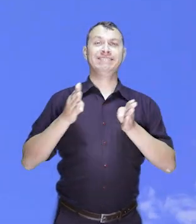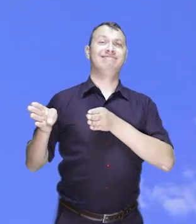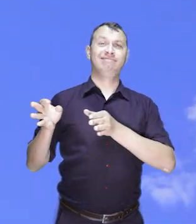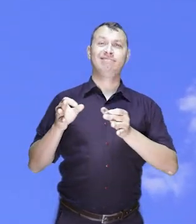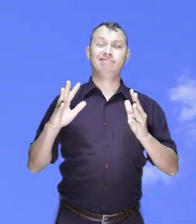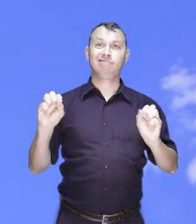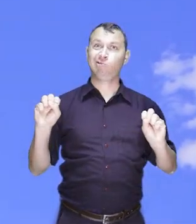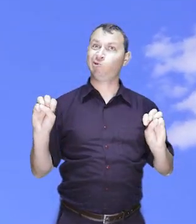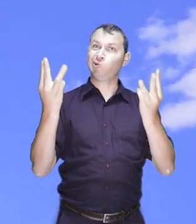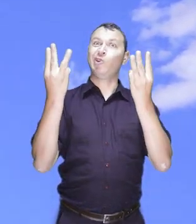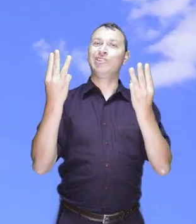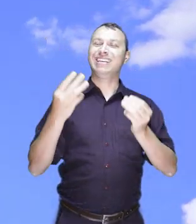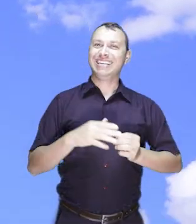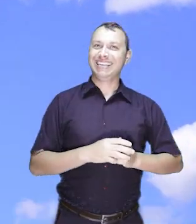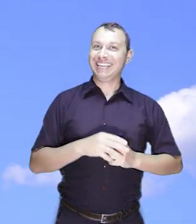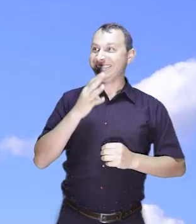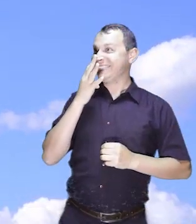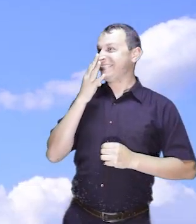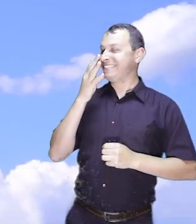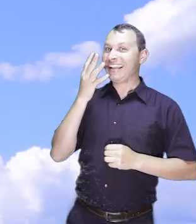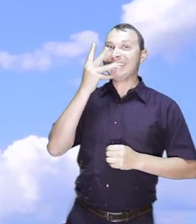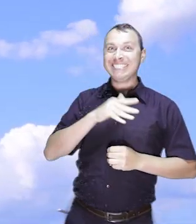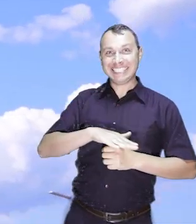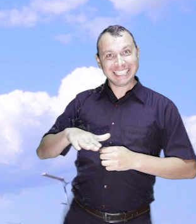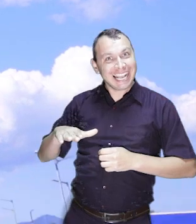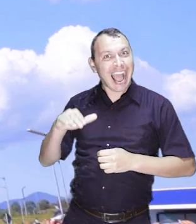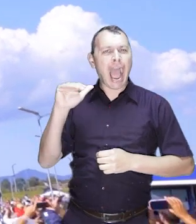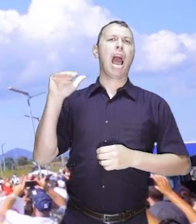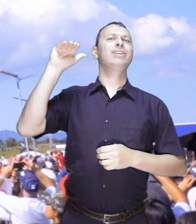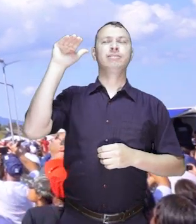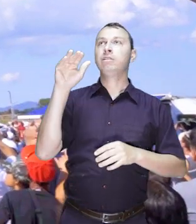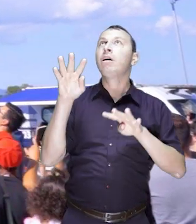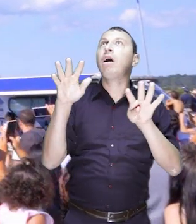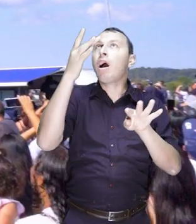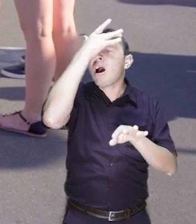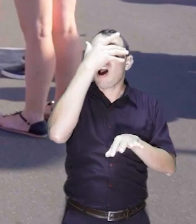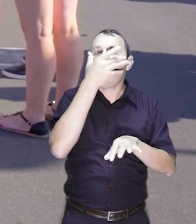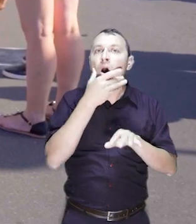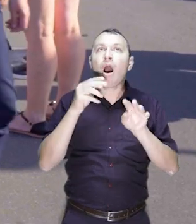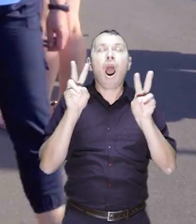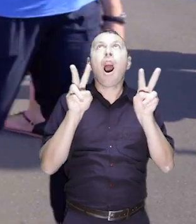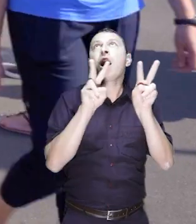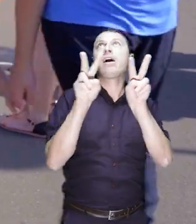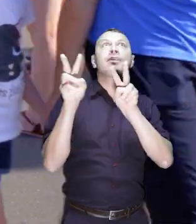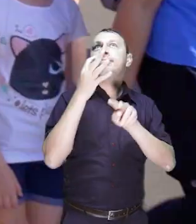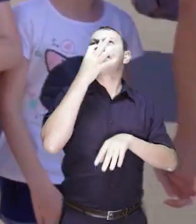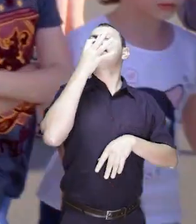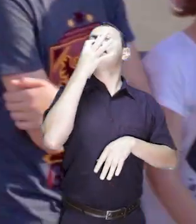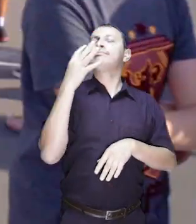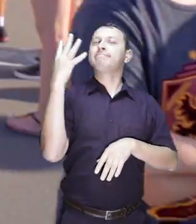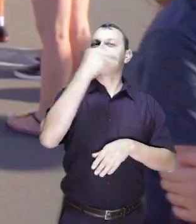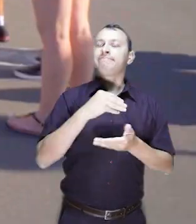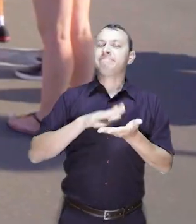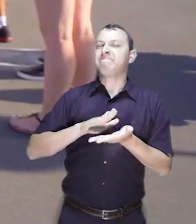espetáculo e ver a cara não só das crianças, né, de todo adulto que veio aqui prestigiar, vem gente de longe. Parabéns para